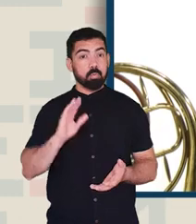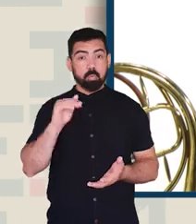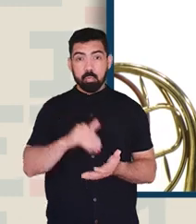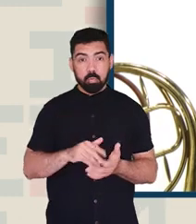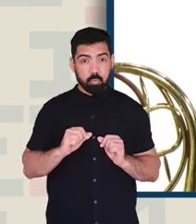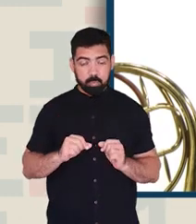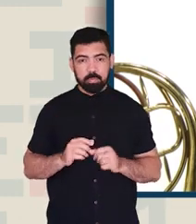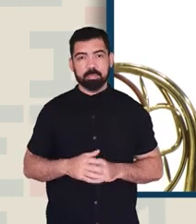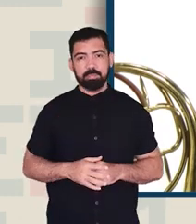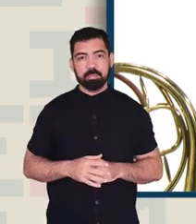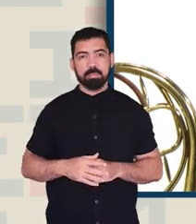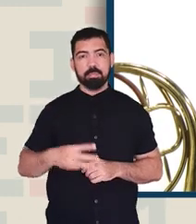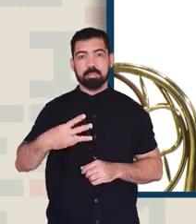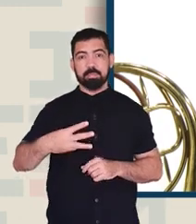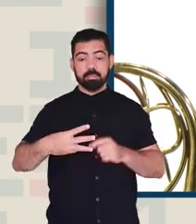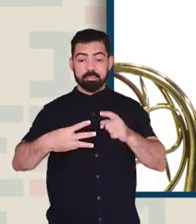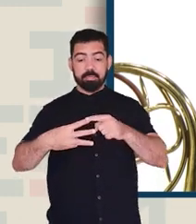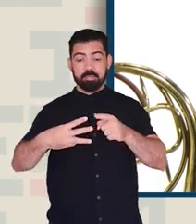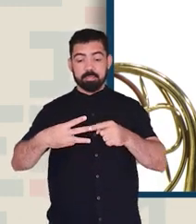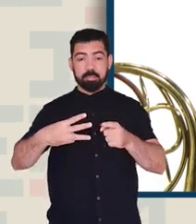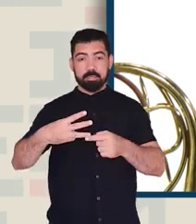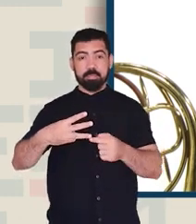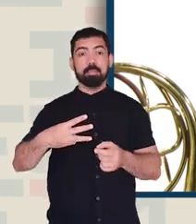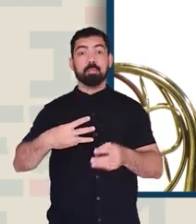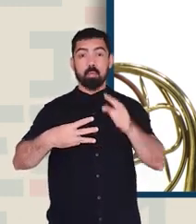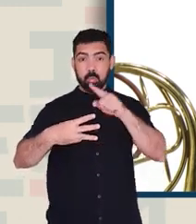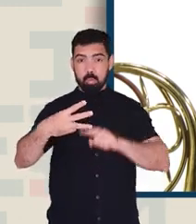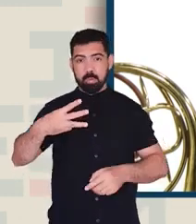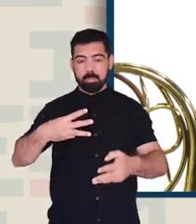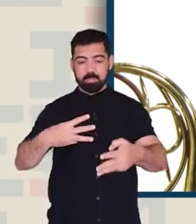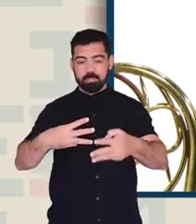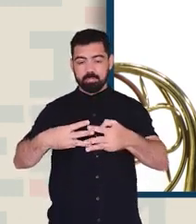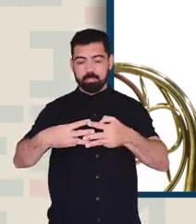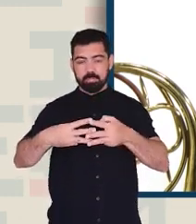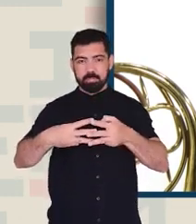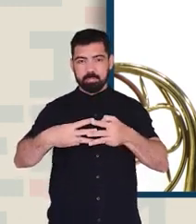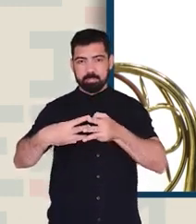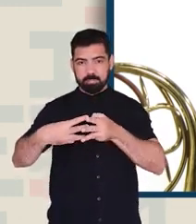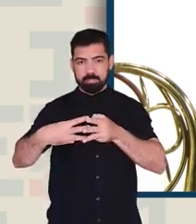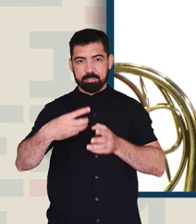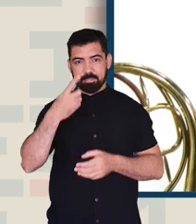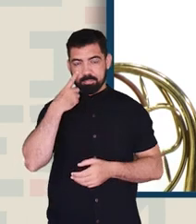E por último, primeiro, segundo e terceiro rotores acionados.